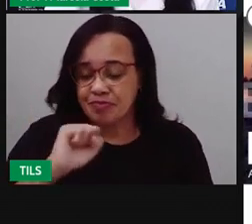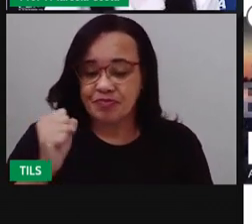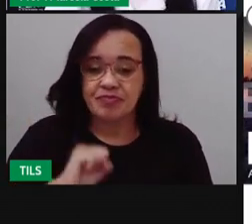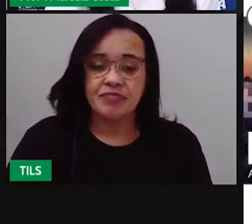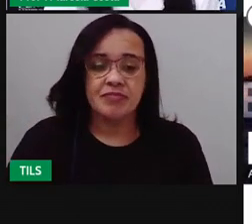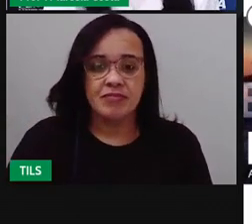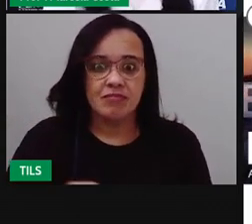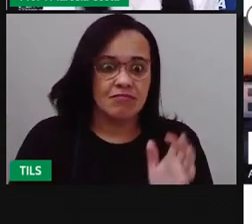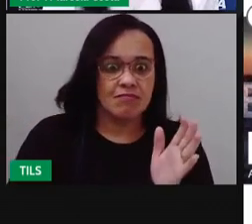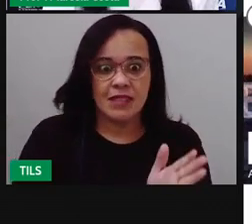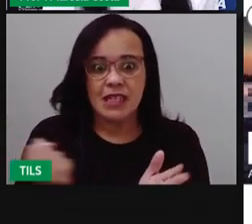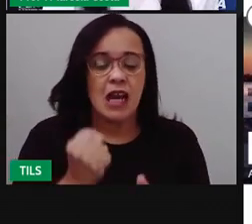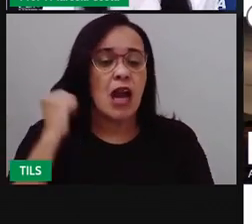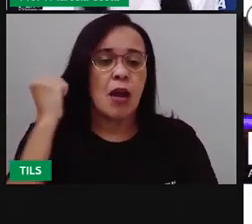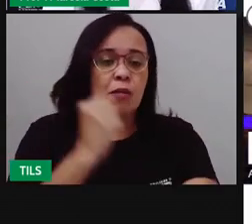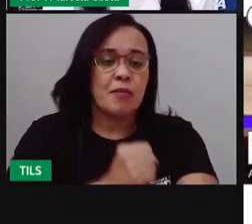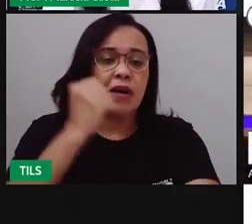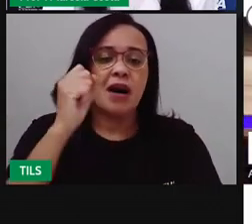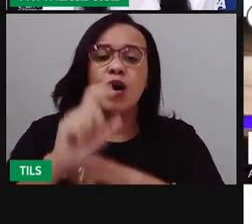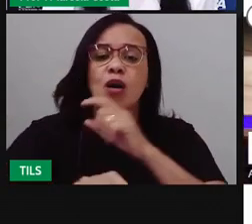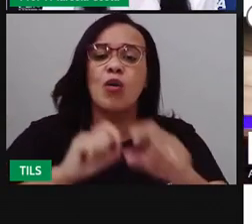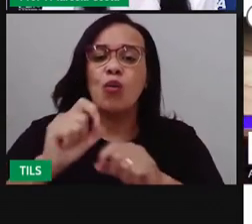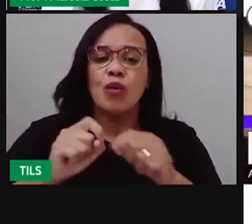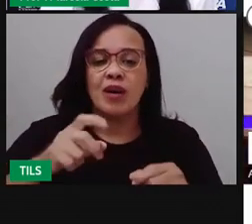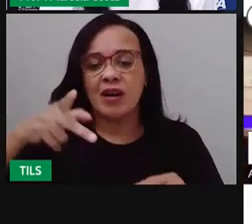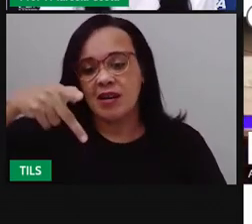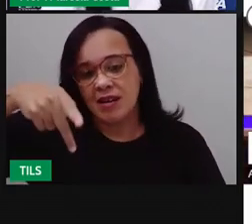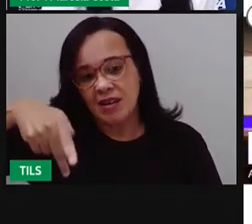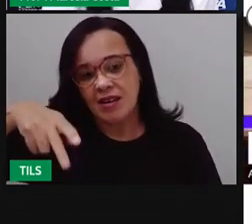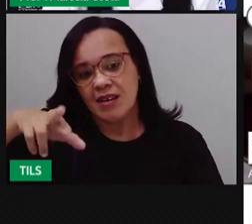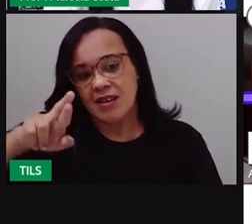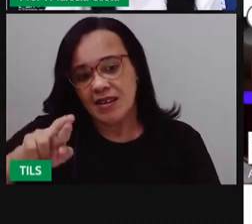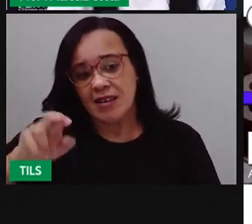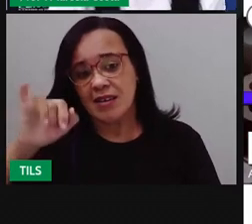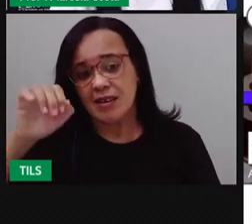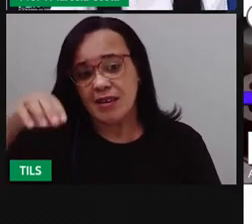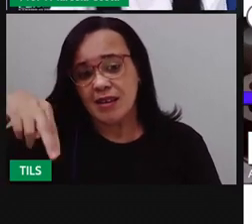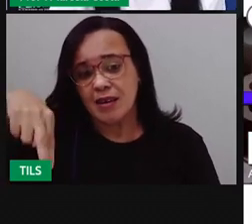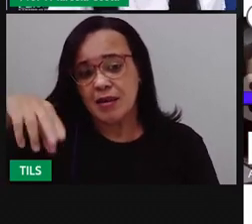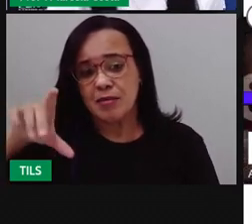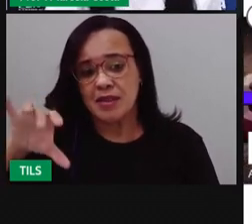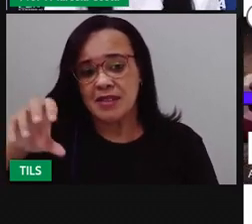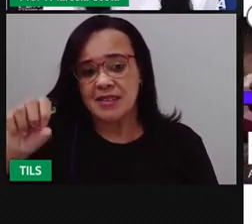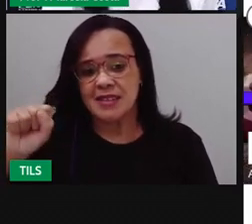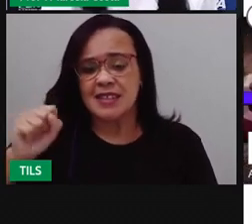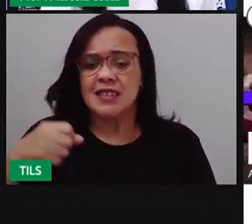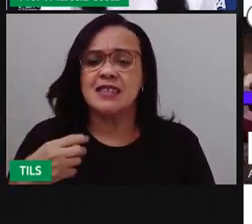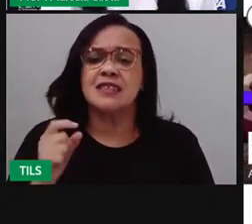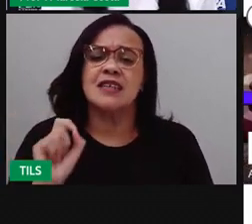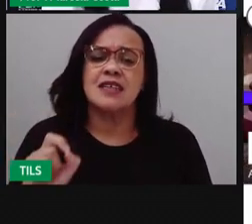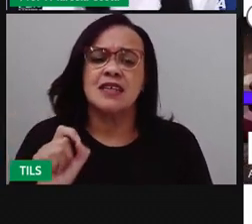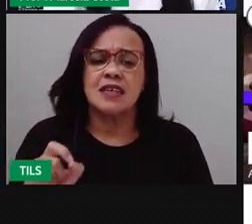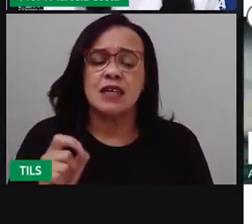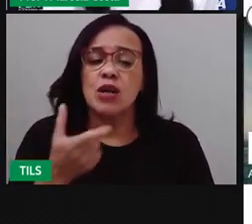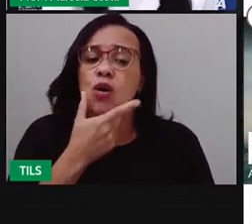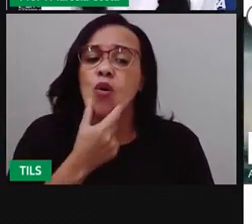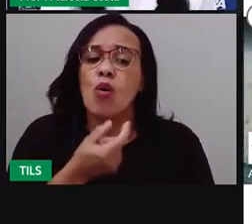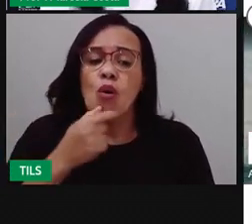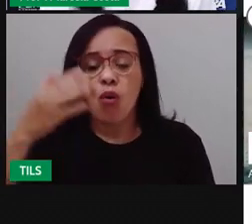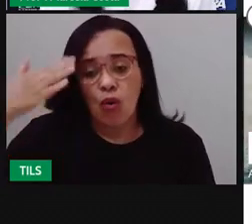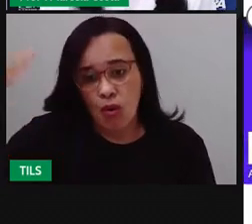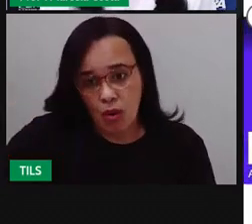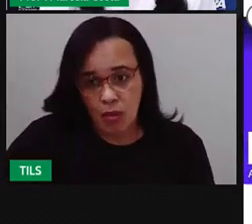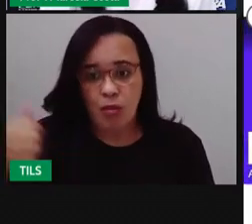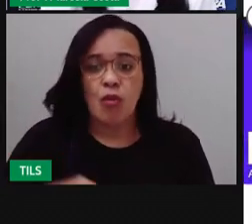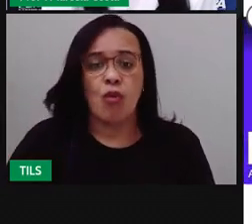do Sertão de Rui Barbosa. A cidade originou-se de uma fazenda na